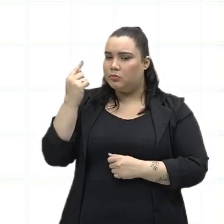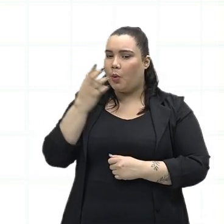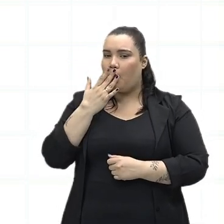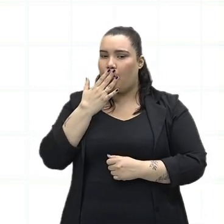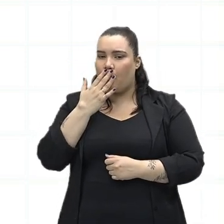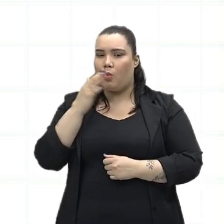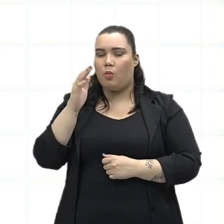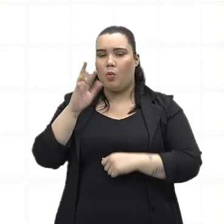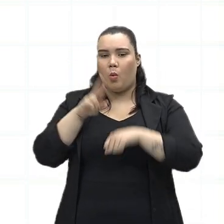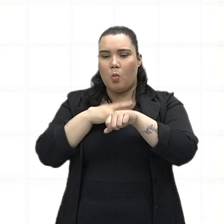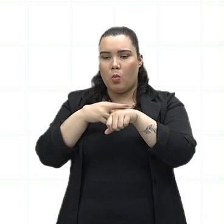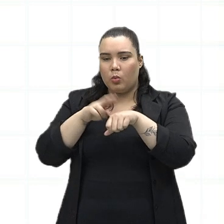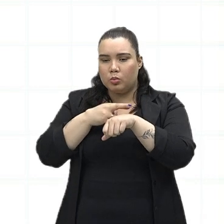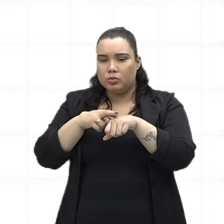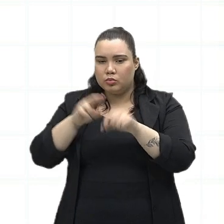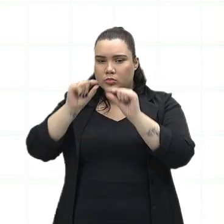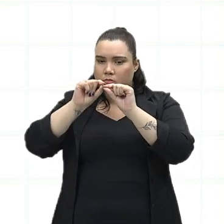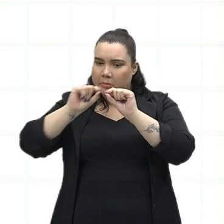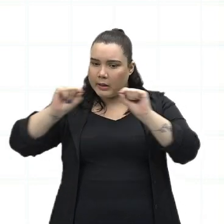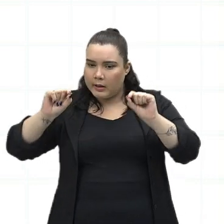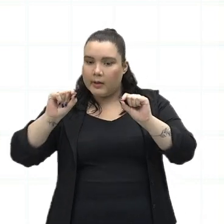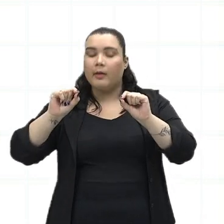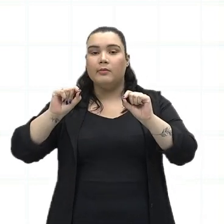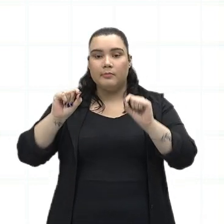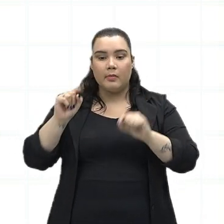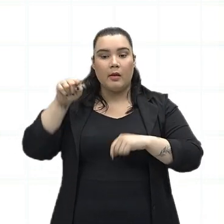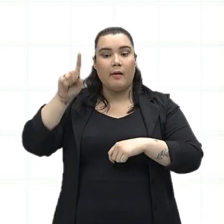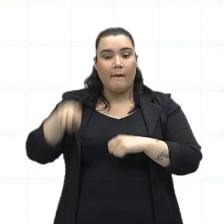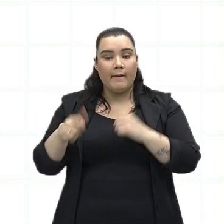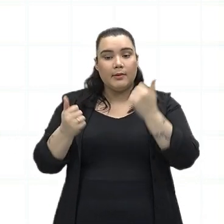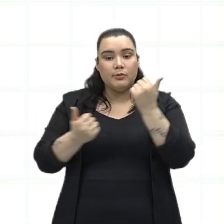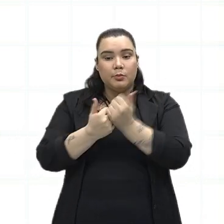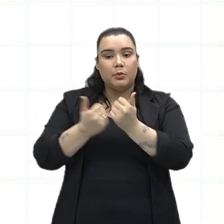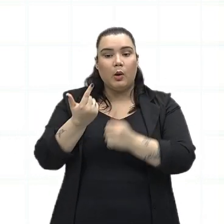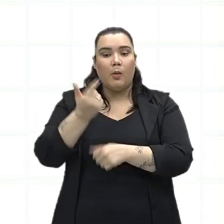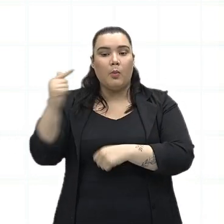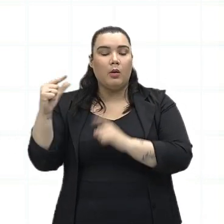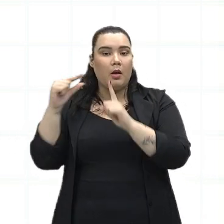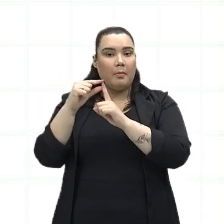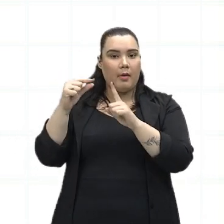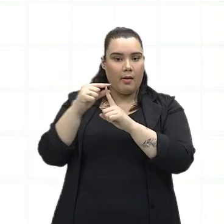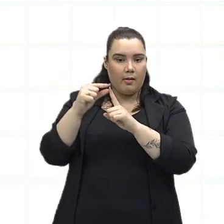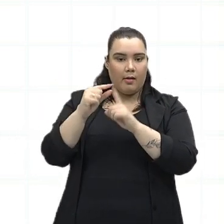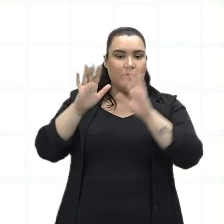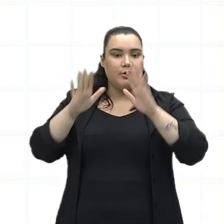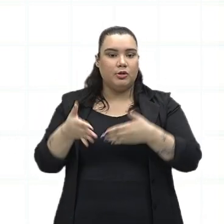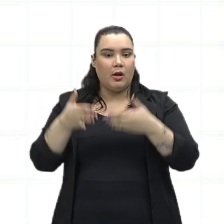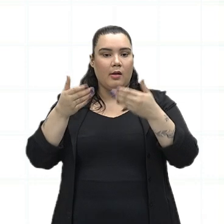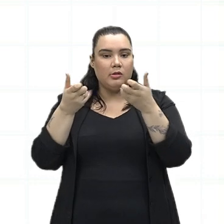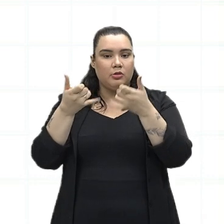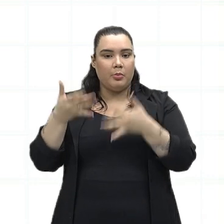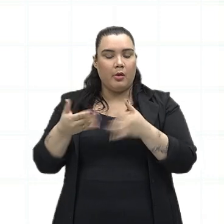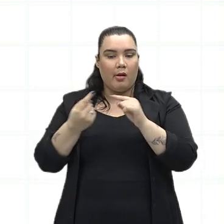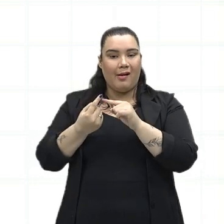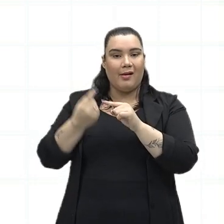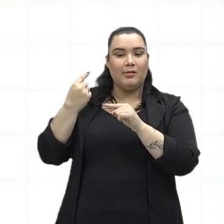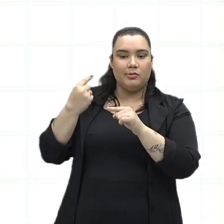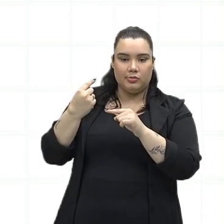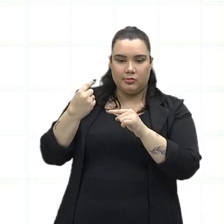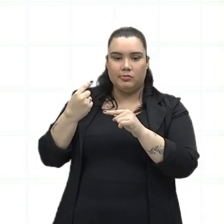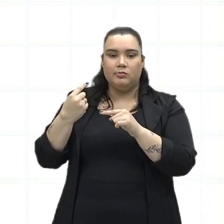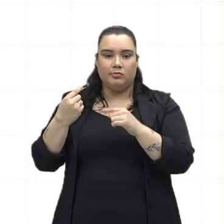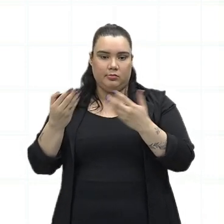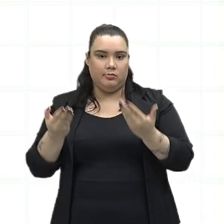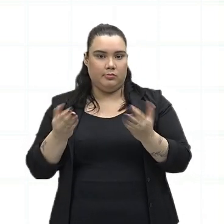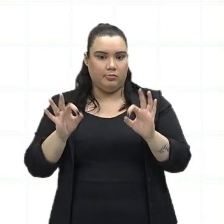ele vai substituir alguma palavra muito importante que já foi mencionada, tá? Então, ele